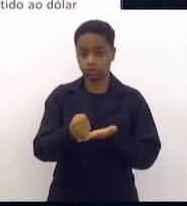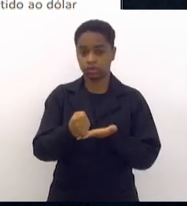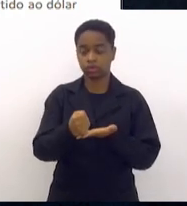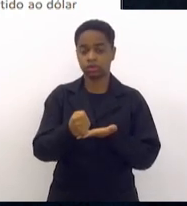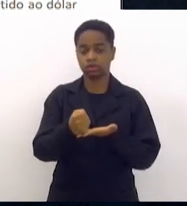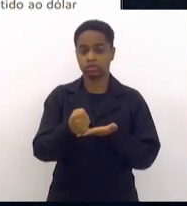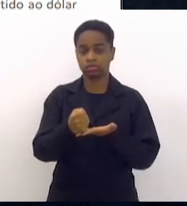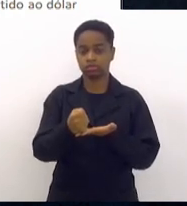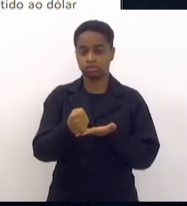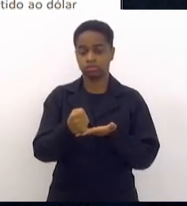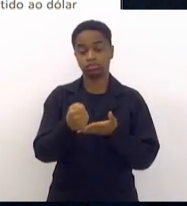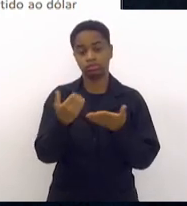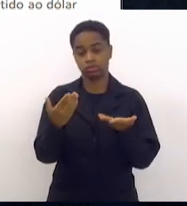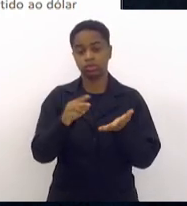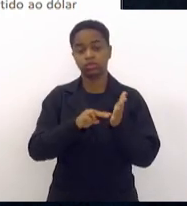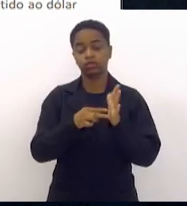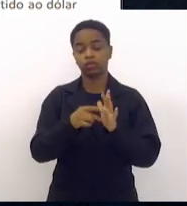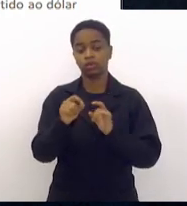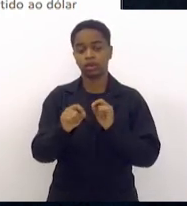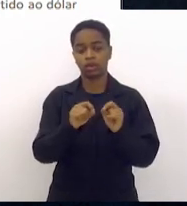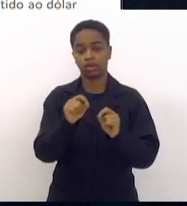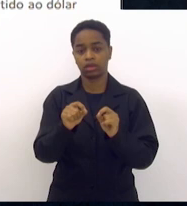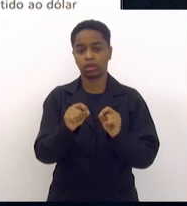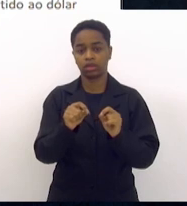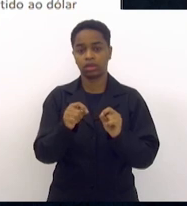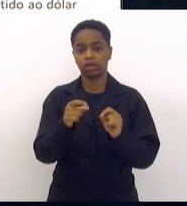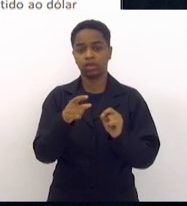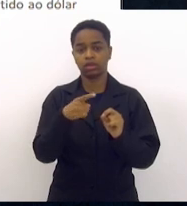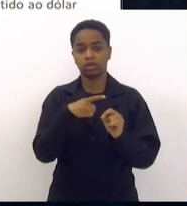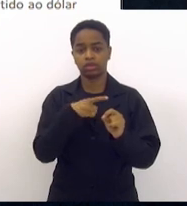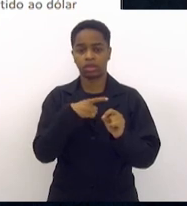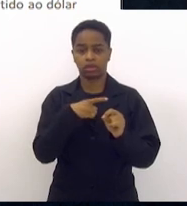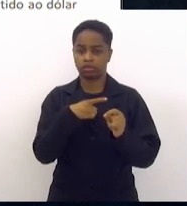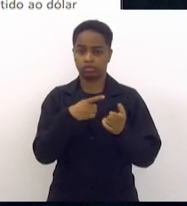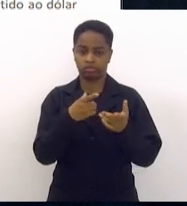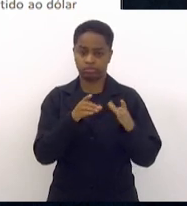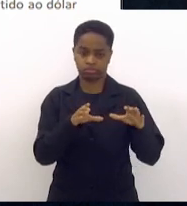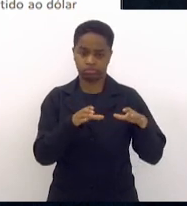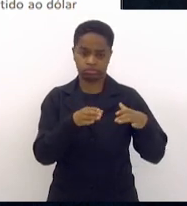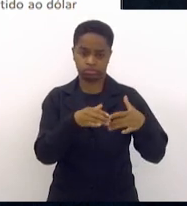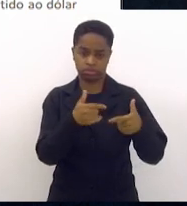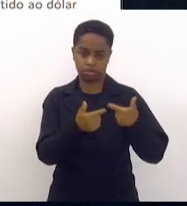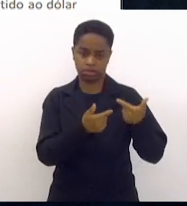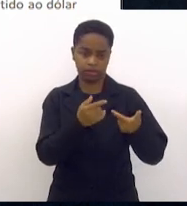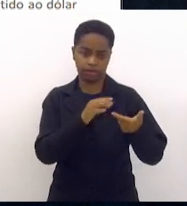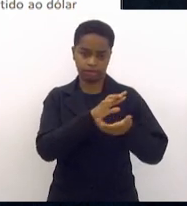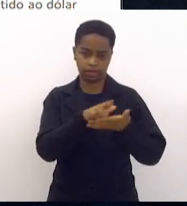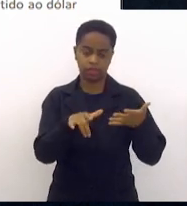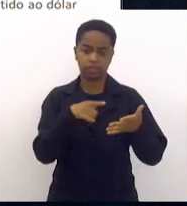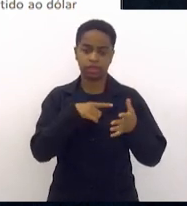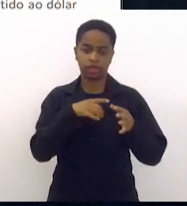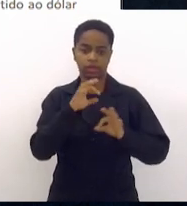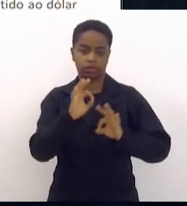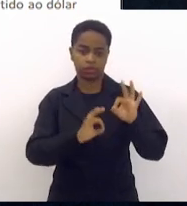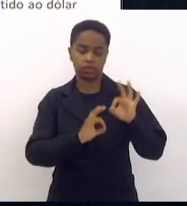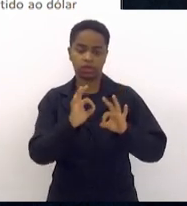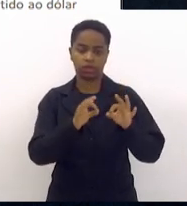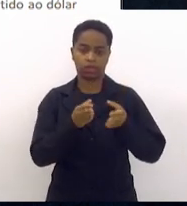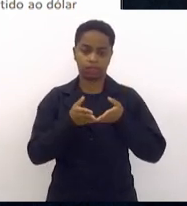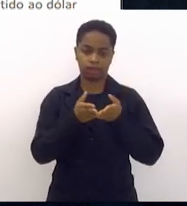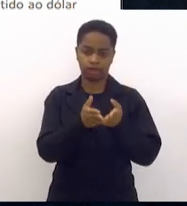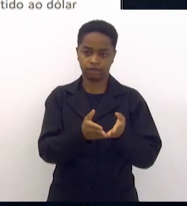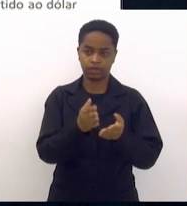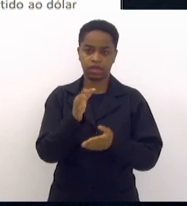afretamento Então ela contrata um um faz todo o pacote né de uma empresa trazer montar esse um navio um